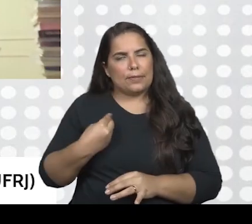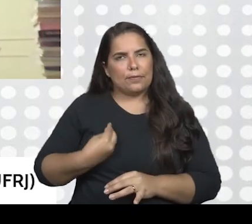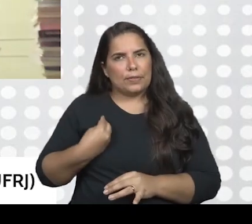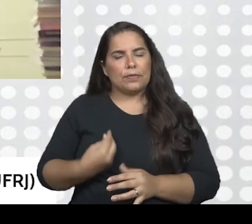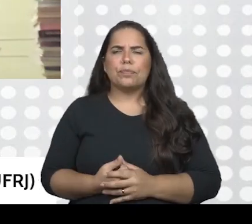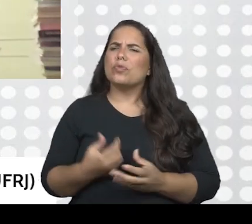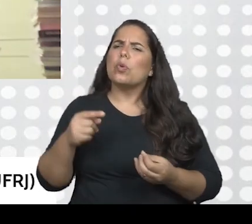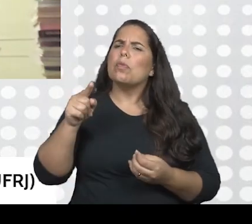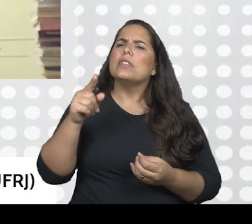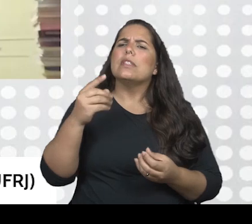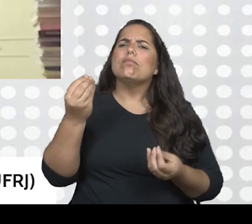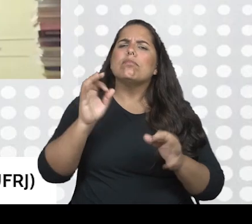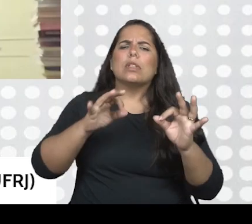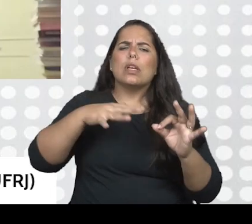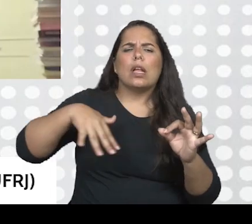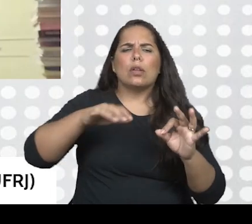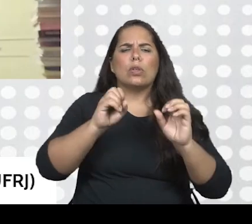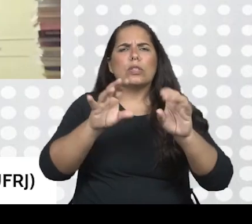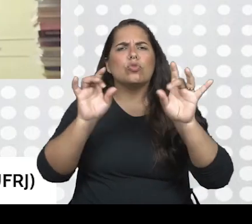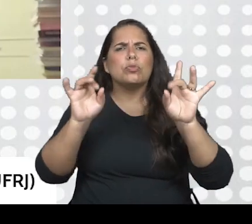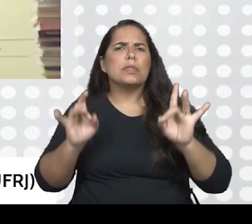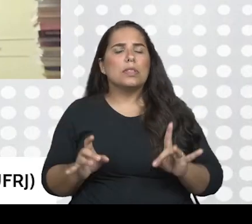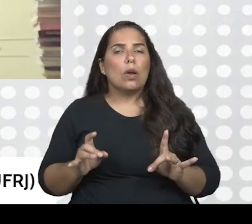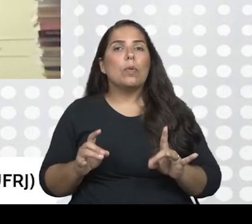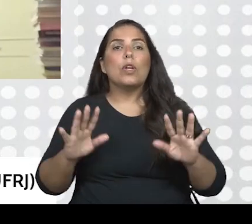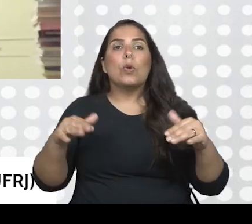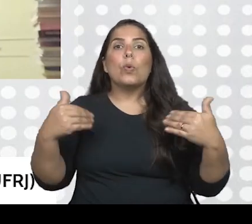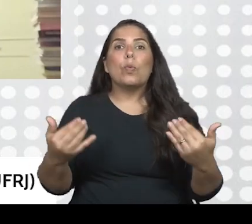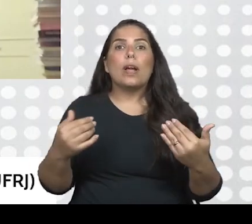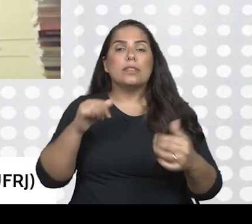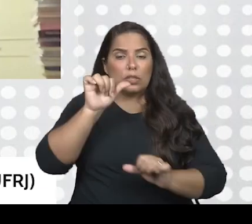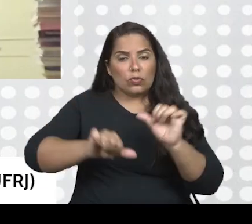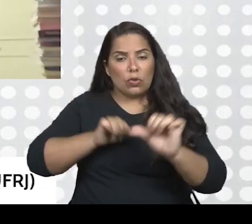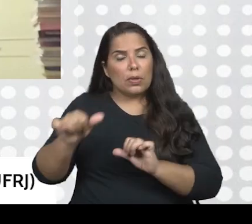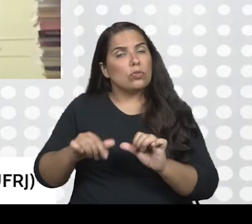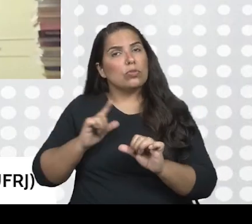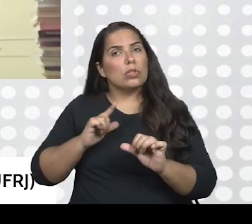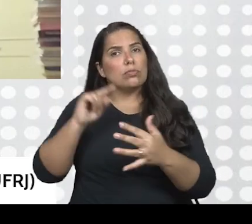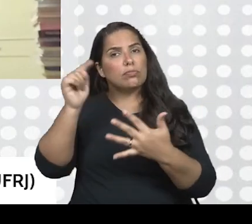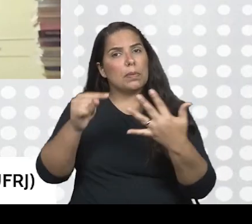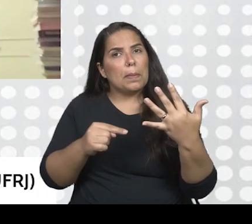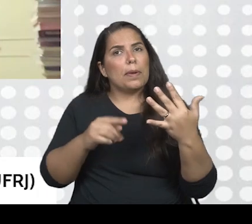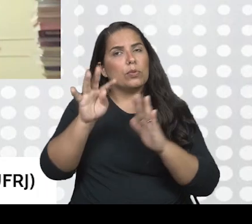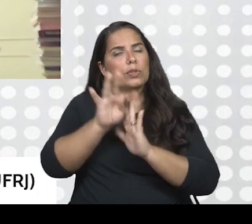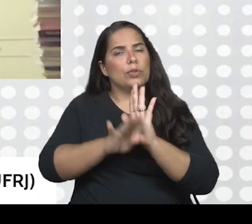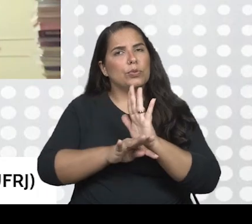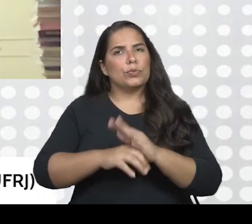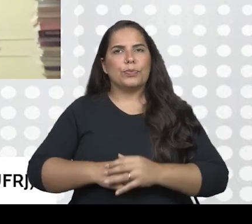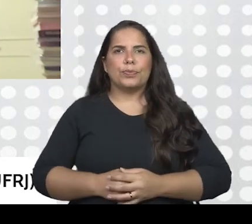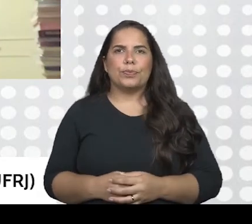vive. Como você define o campo da educação especial e quais são essas transformações que você indica nesse seu texto?